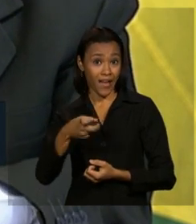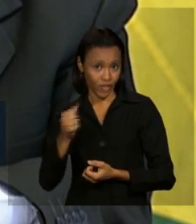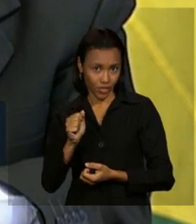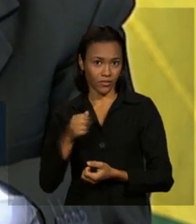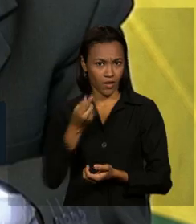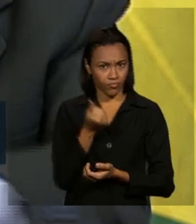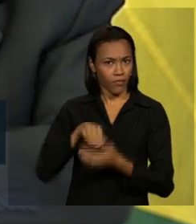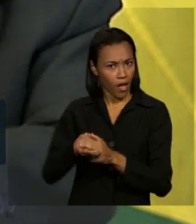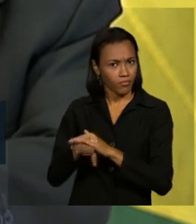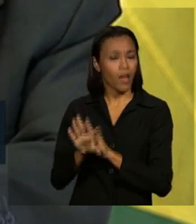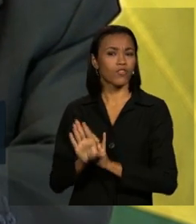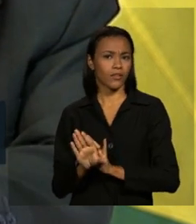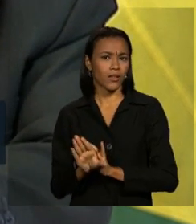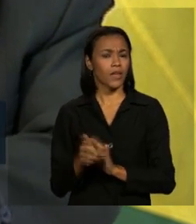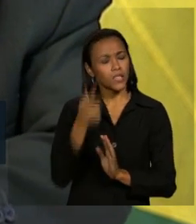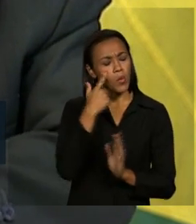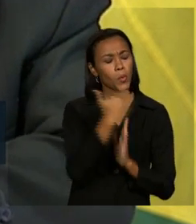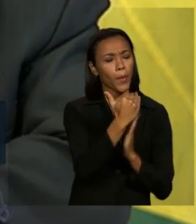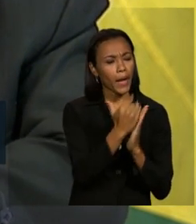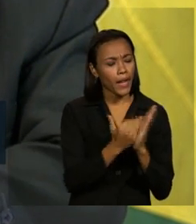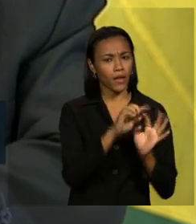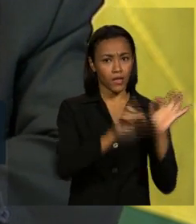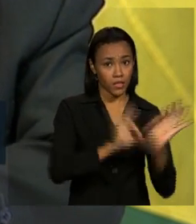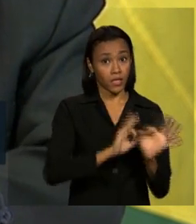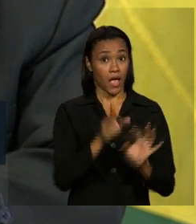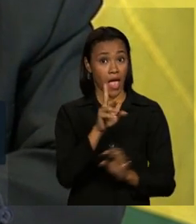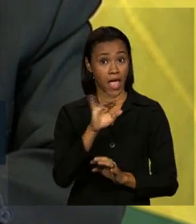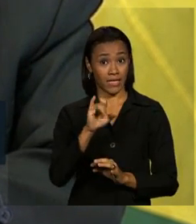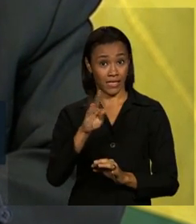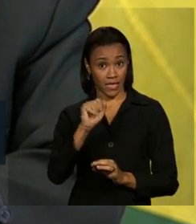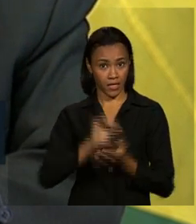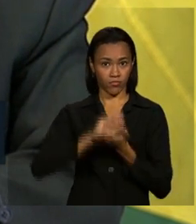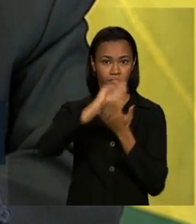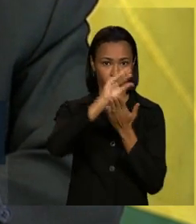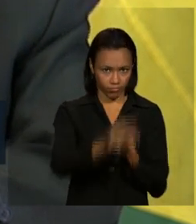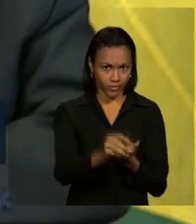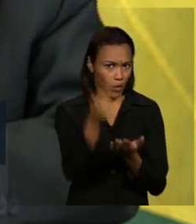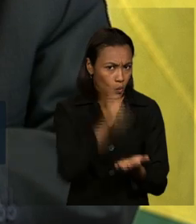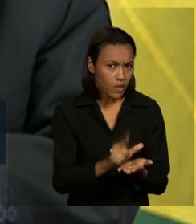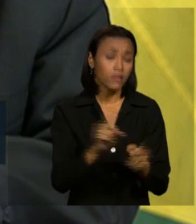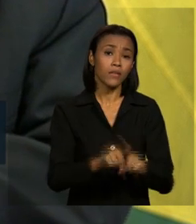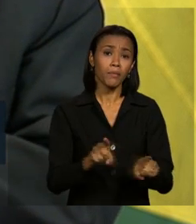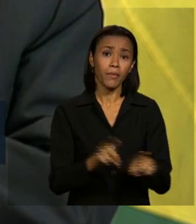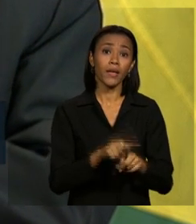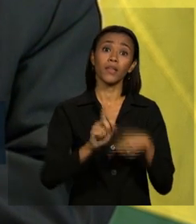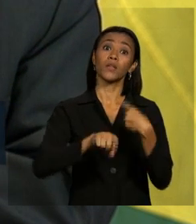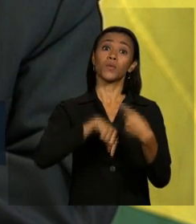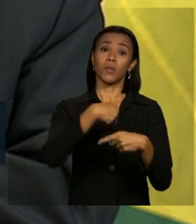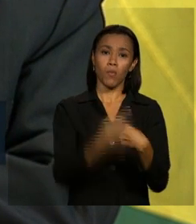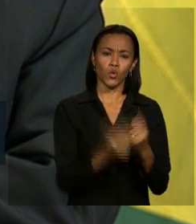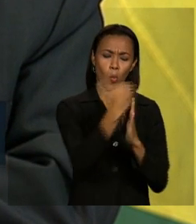nesse fluxo de caixa estão previstas as receitas que advirão daquela concessão como também o